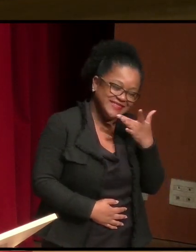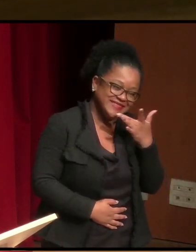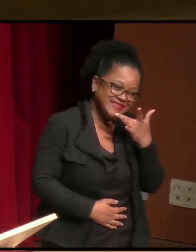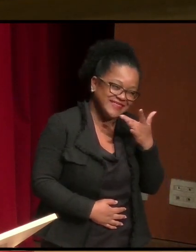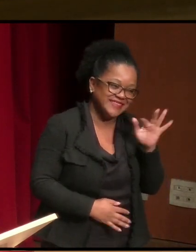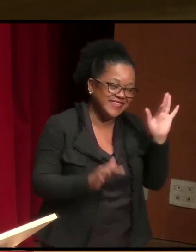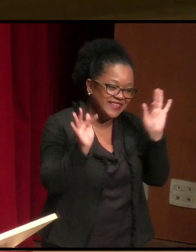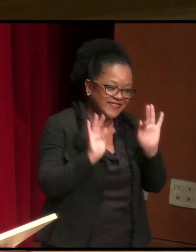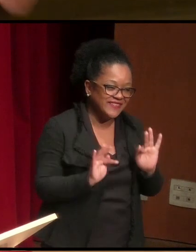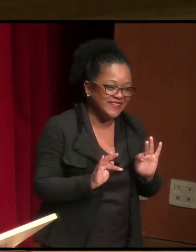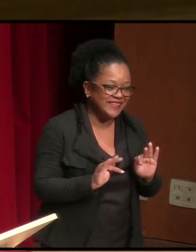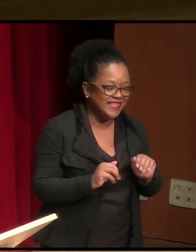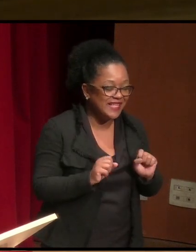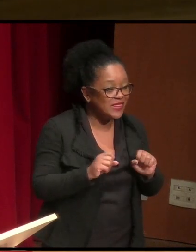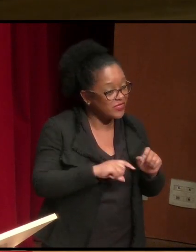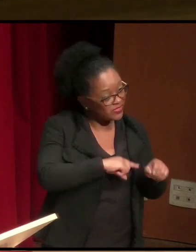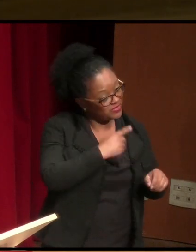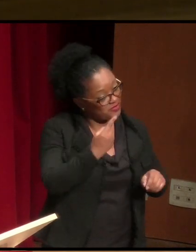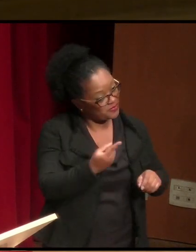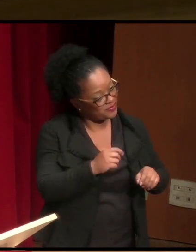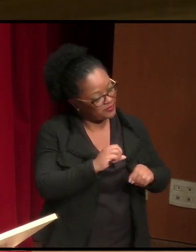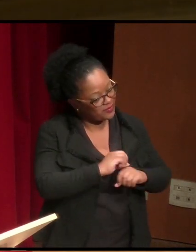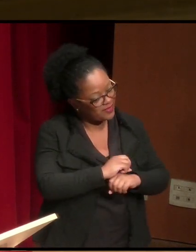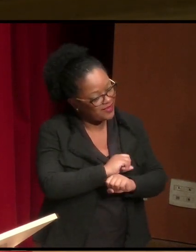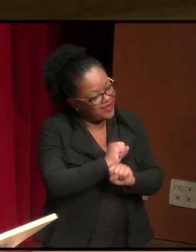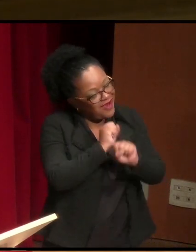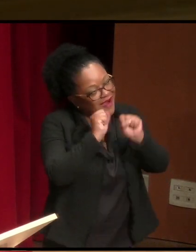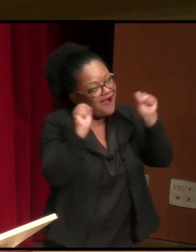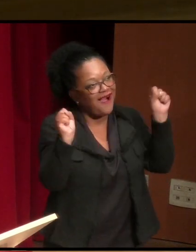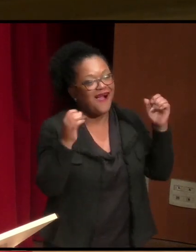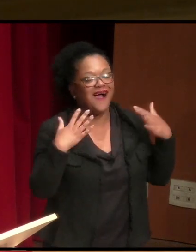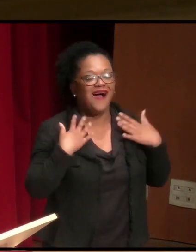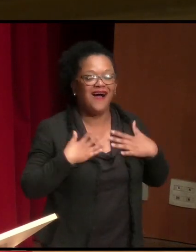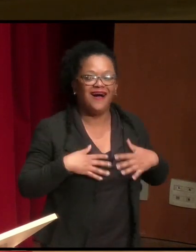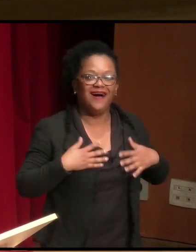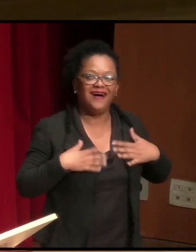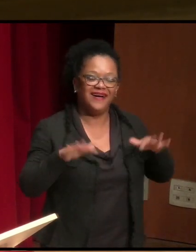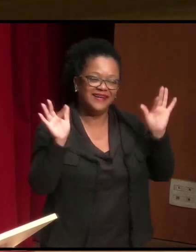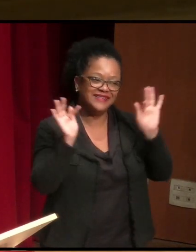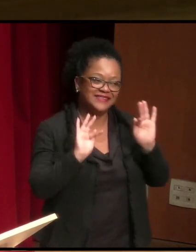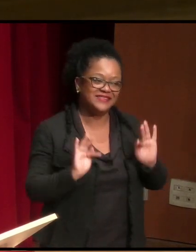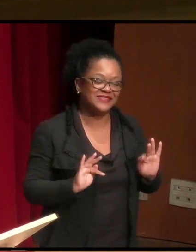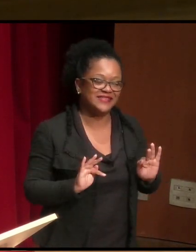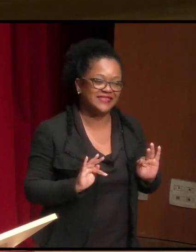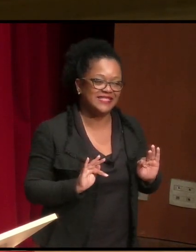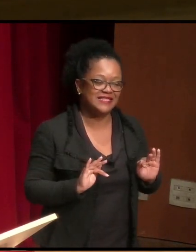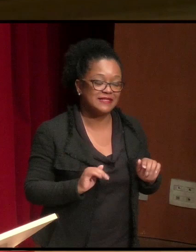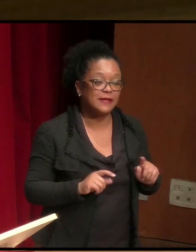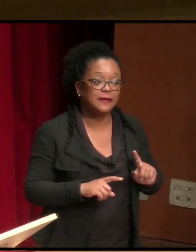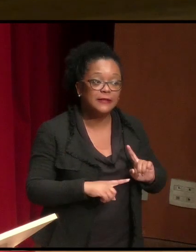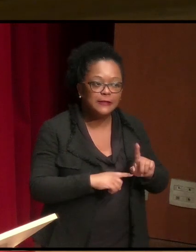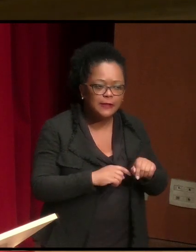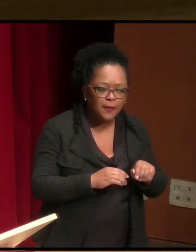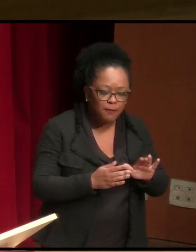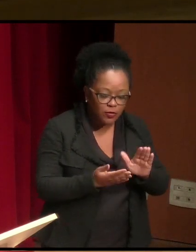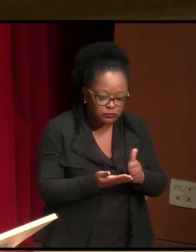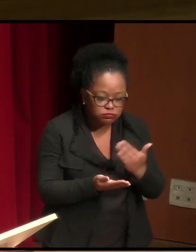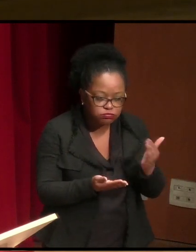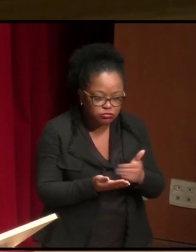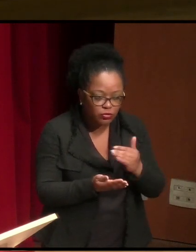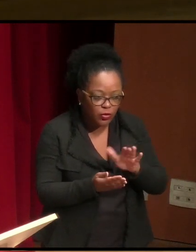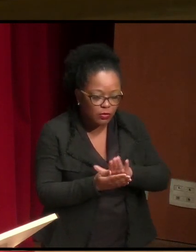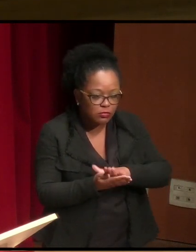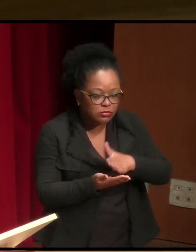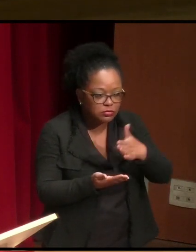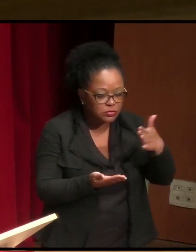no outro dia com aquela sensação, mas o primeiro momento quando eu abri o evangelho de João, que eu li o